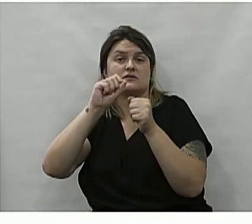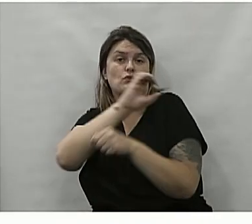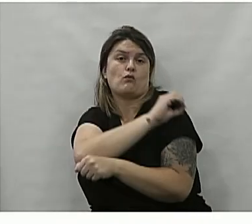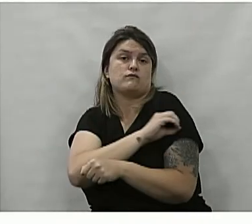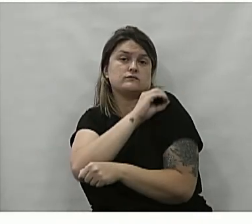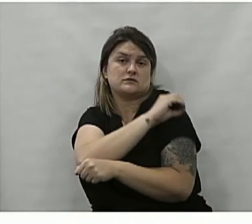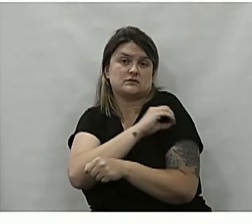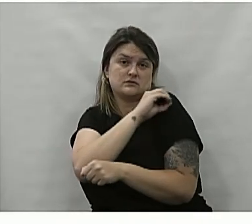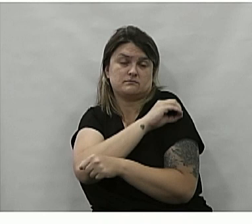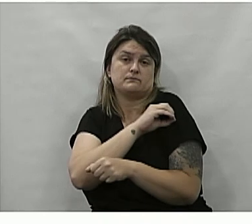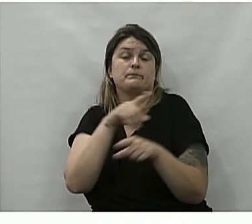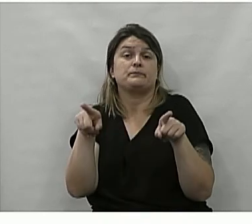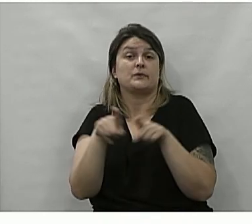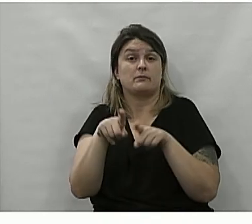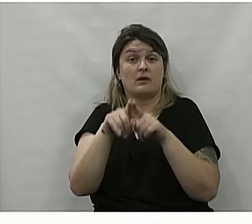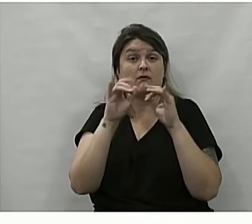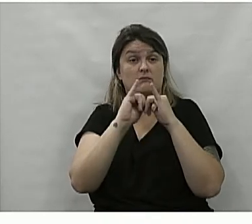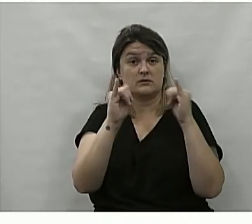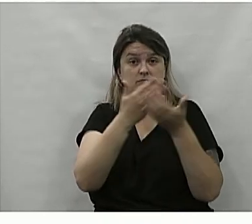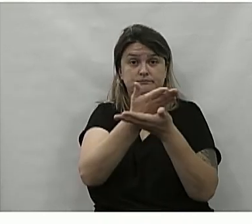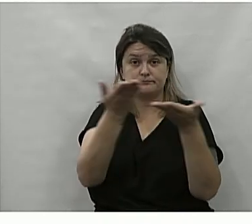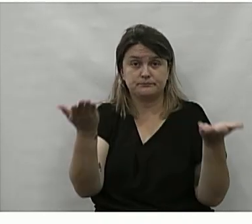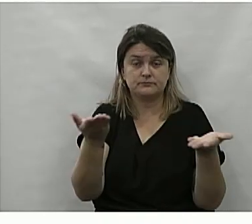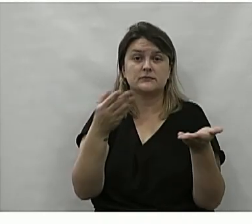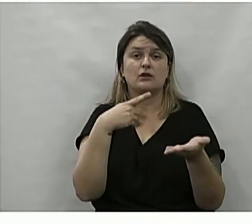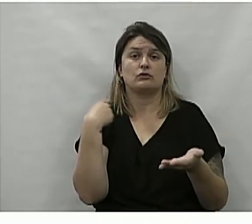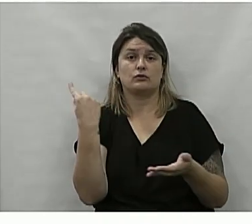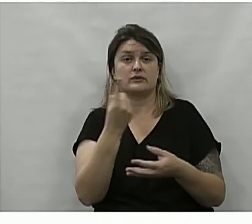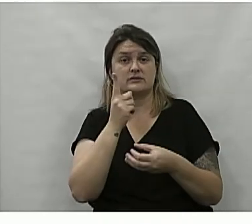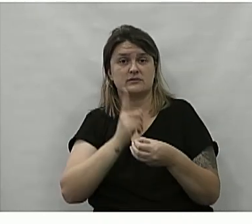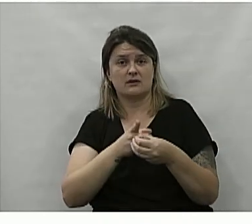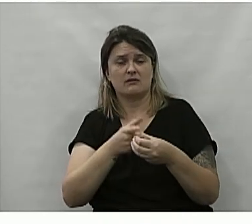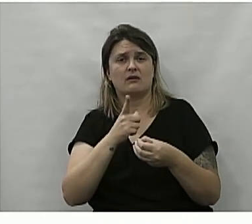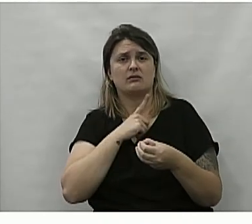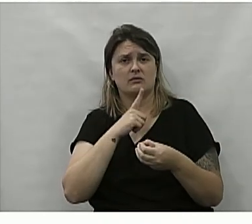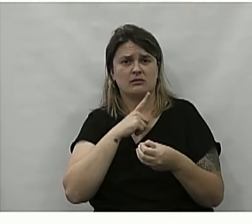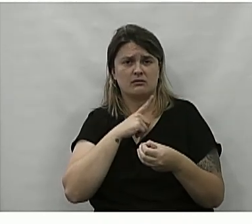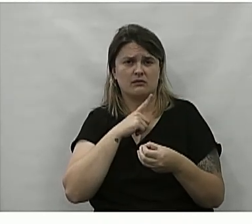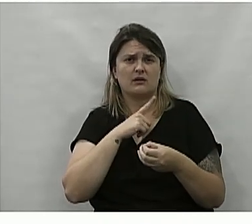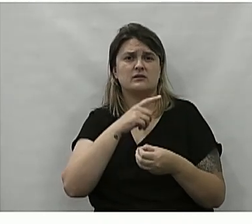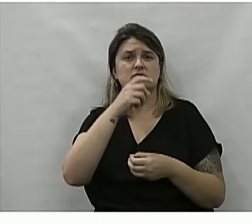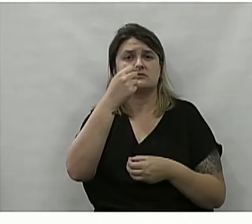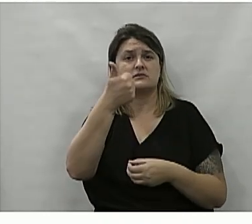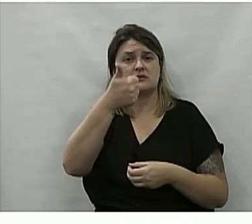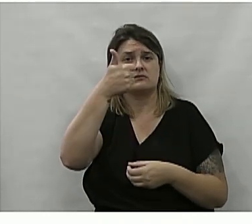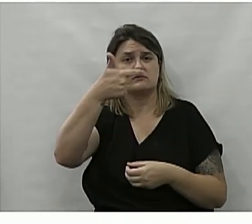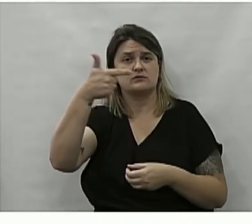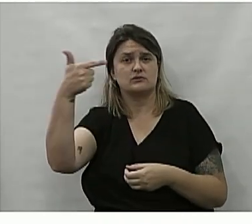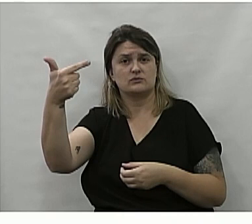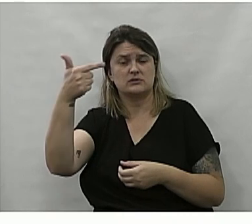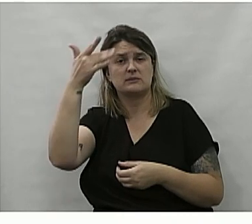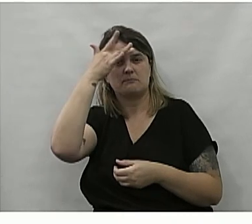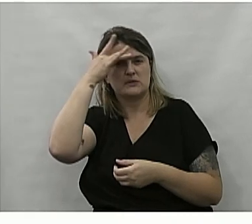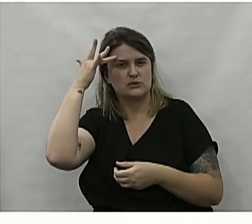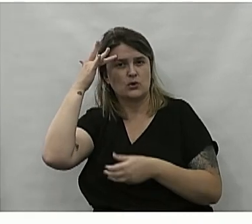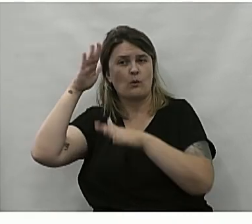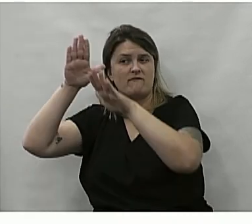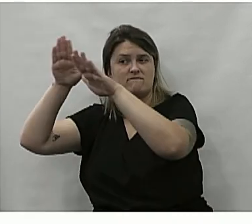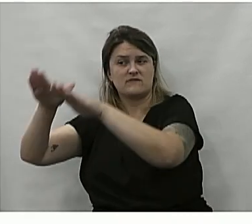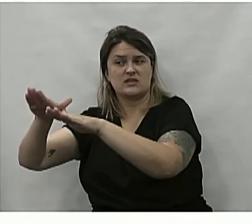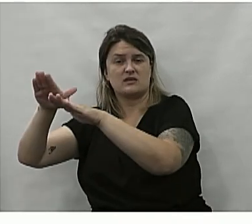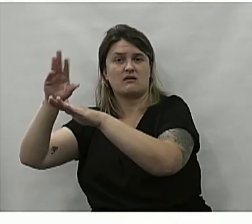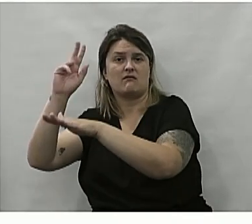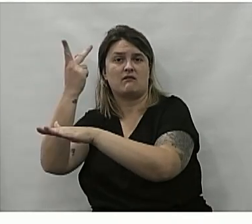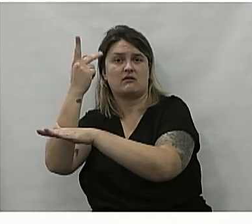ainda Mencionar a vocês Que o município Tem um total De 122 pacientes Anos internados